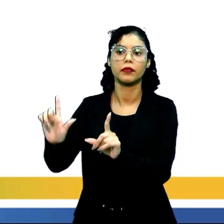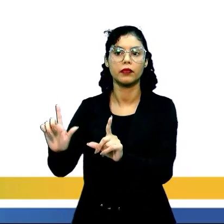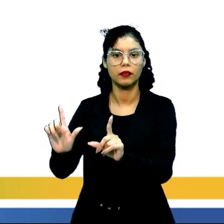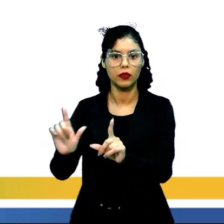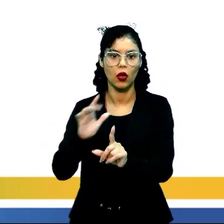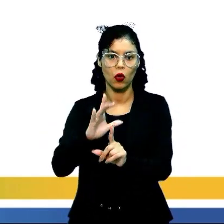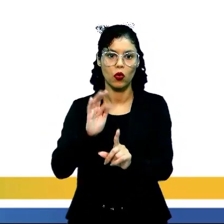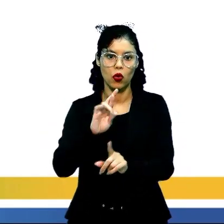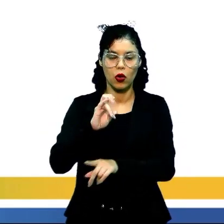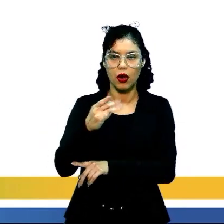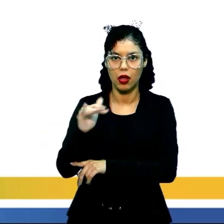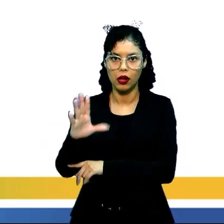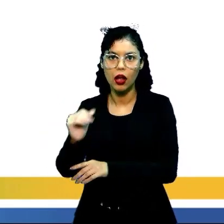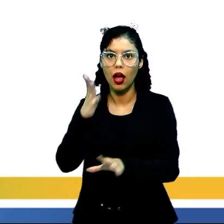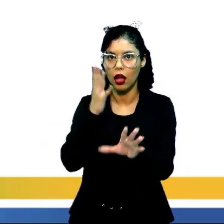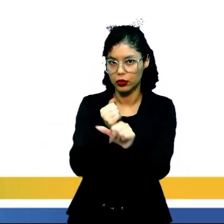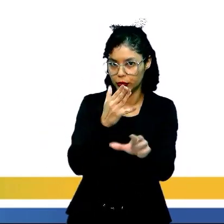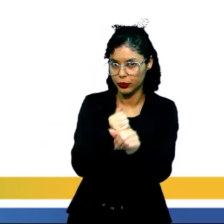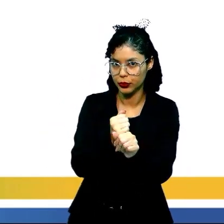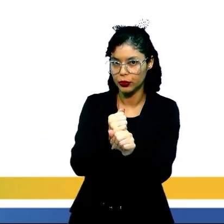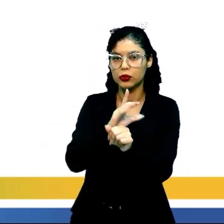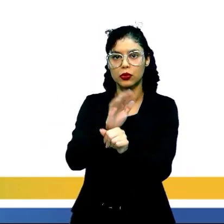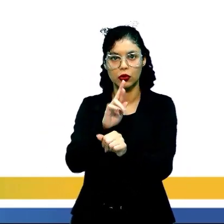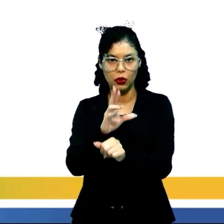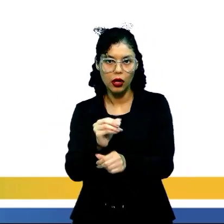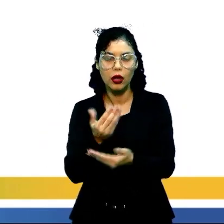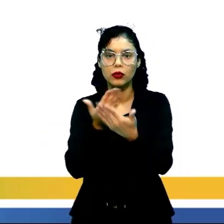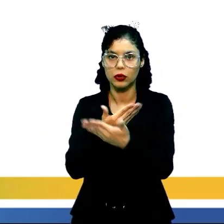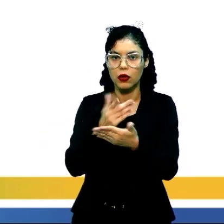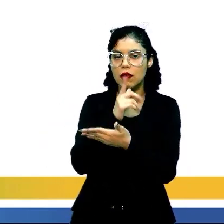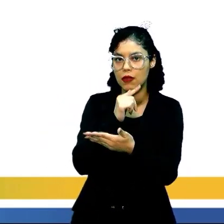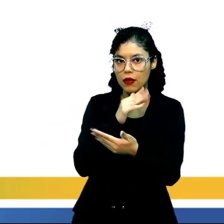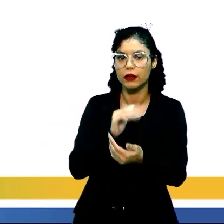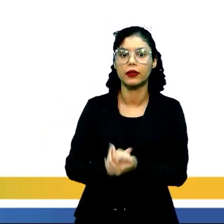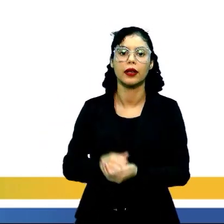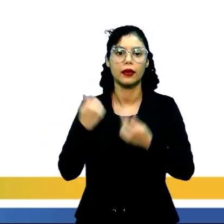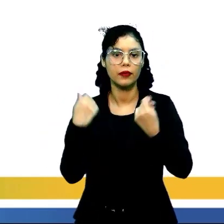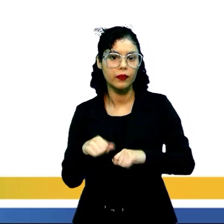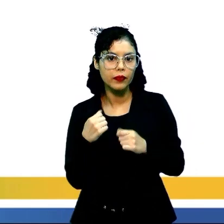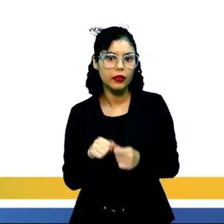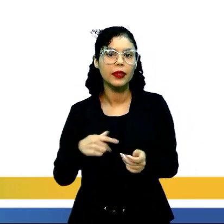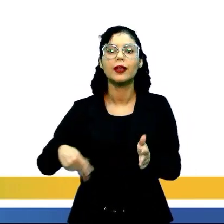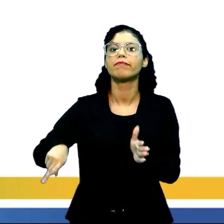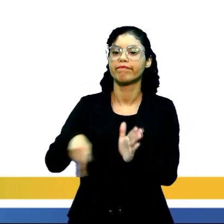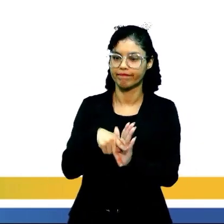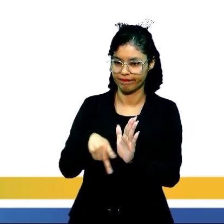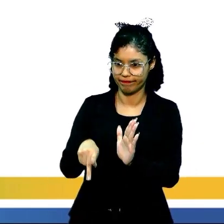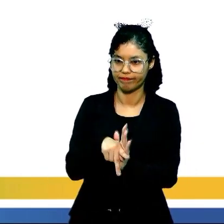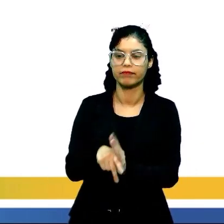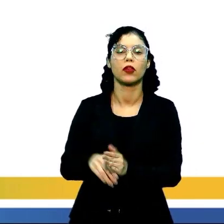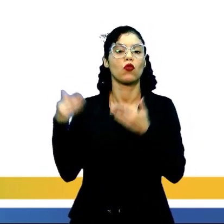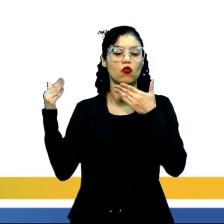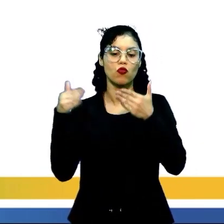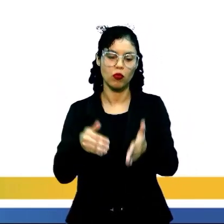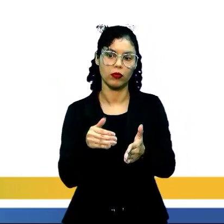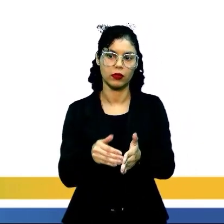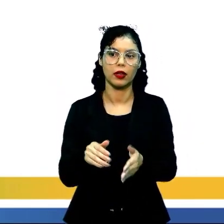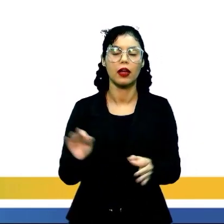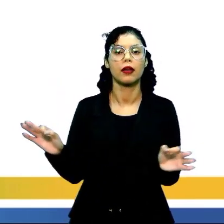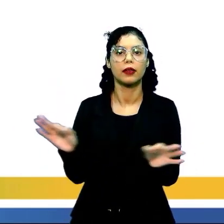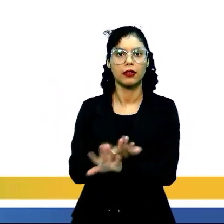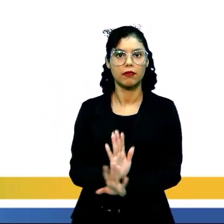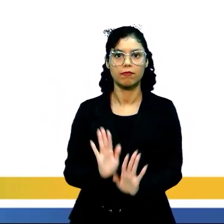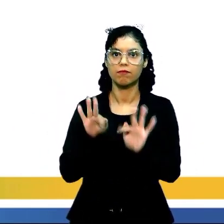a cloração, a adição de cloro na estação de tratamento de água, ela tem exatamente esse objetivo: